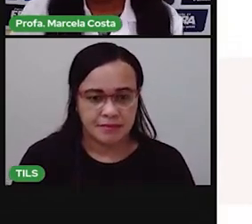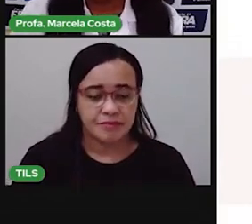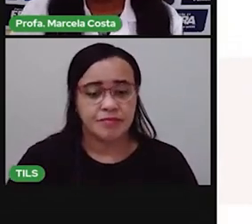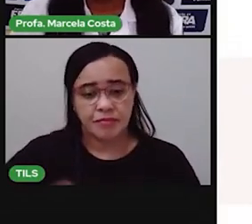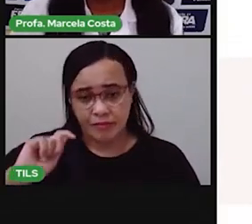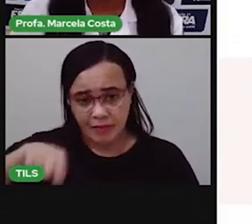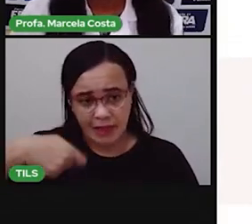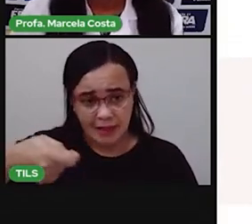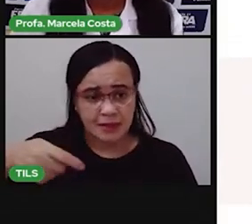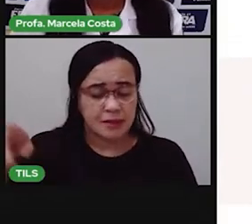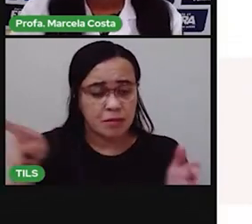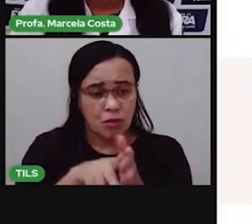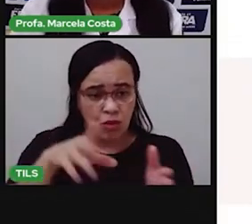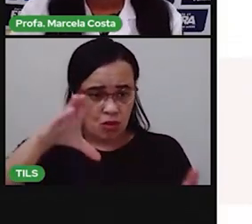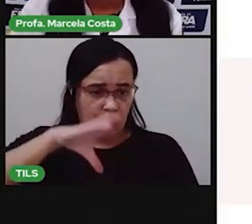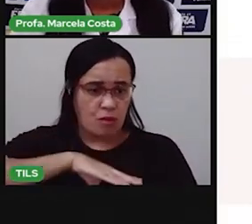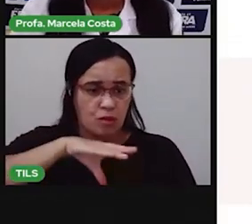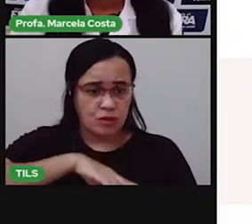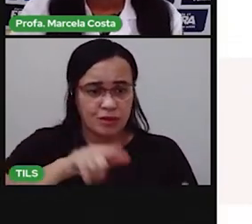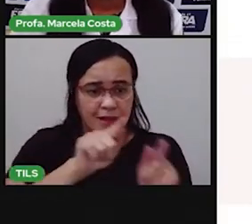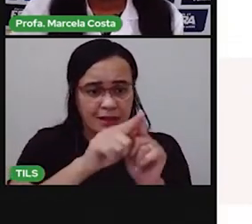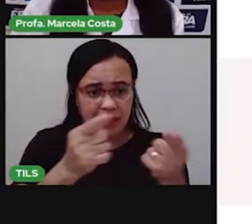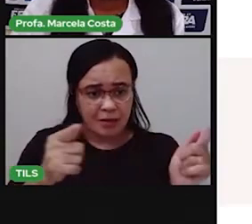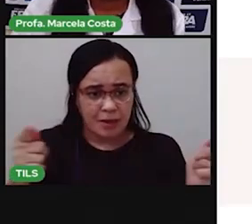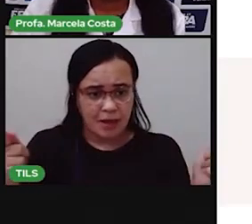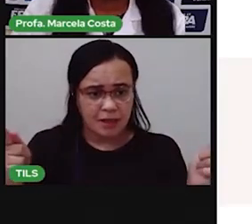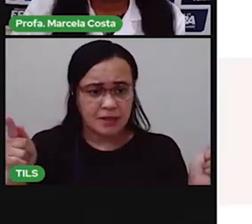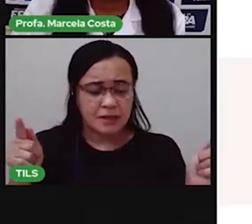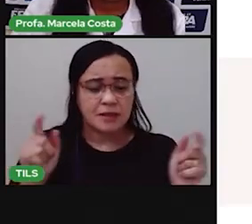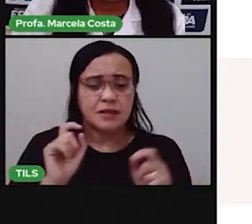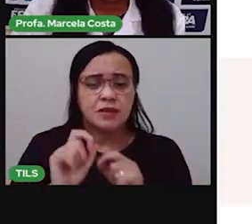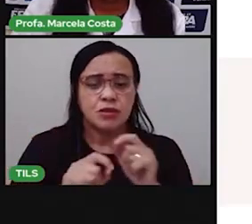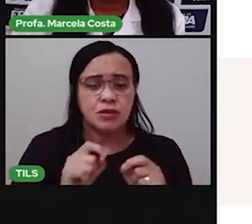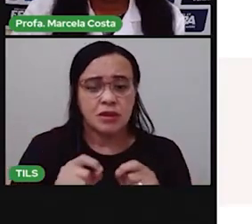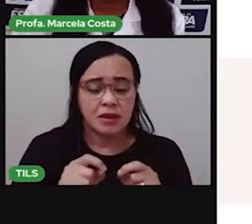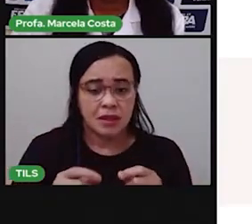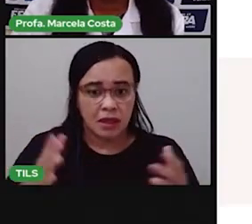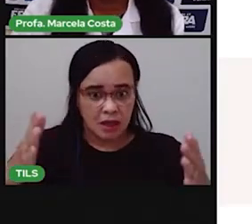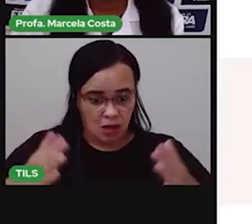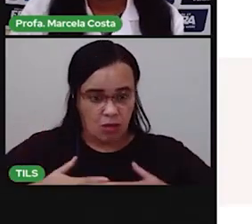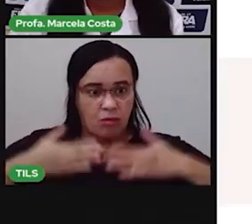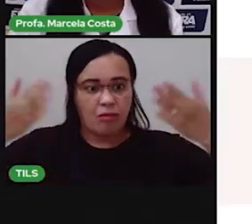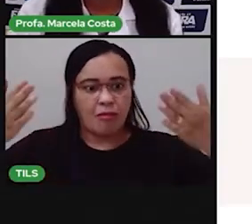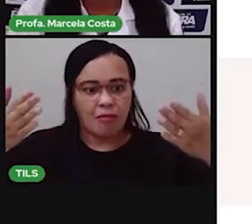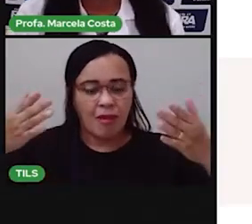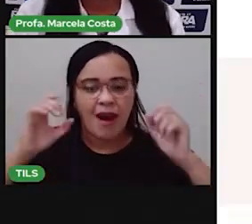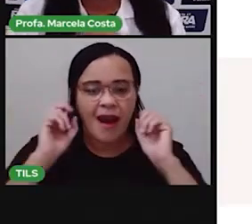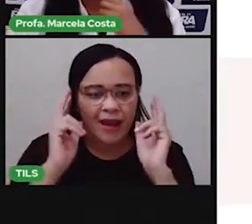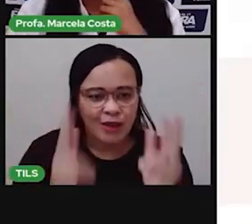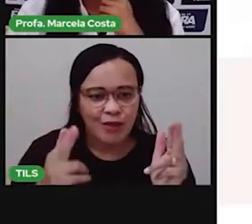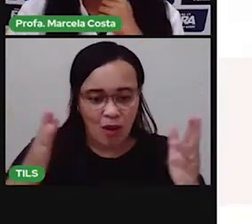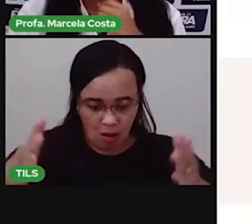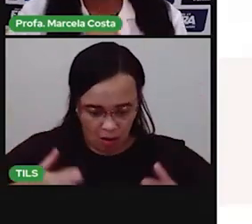Esse sinal aqui, ó, de exclamação,